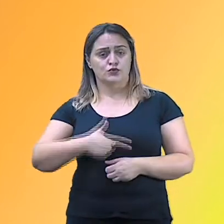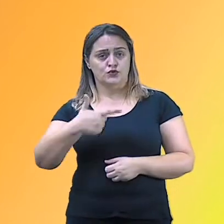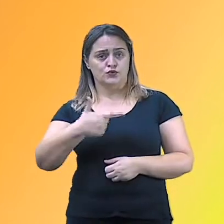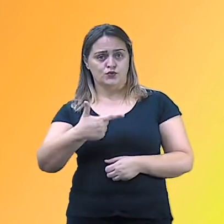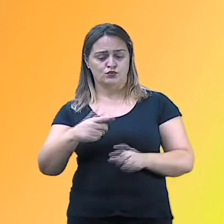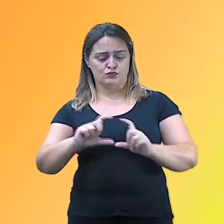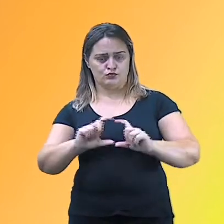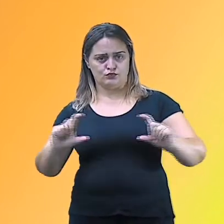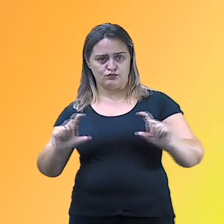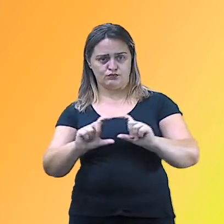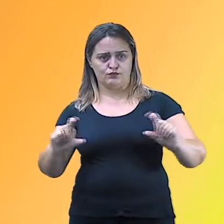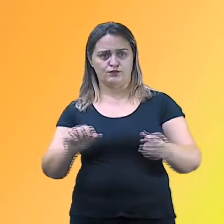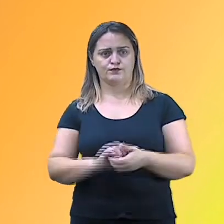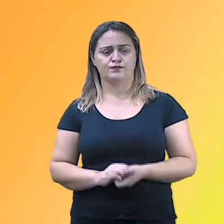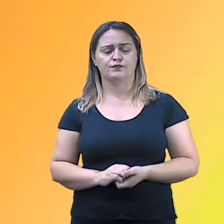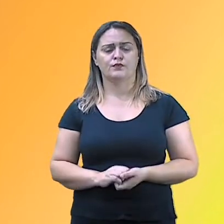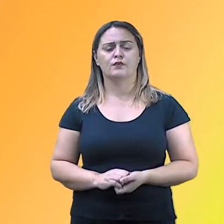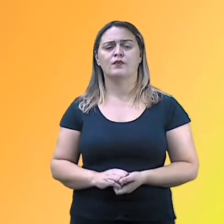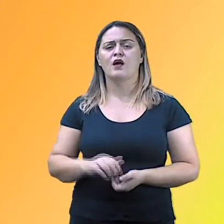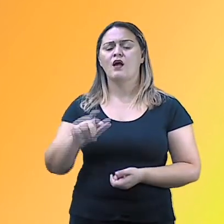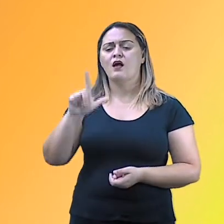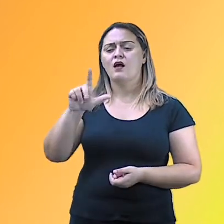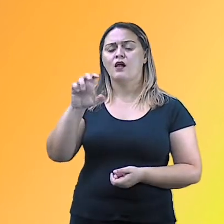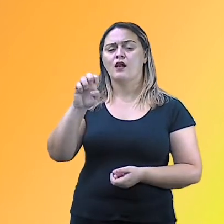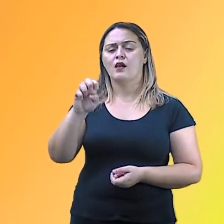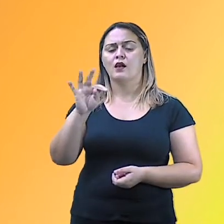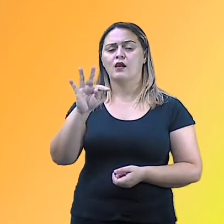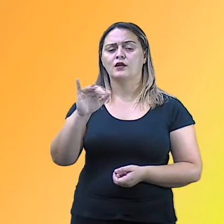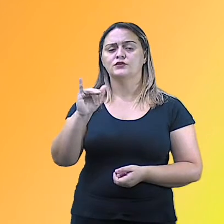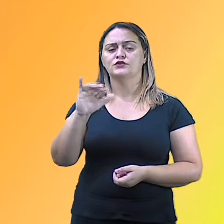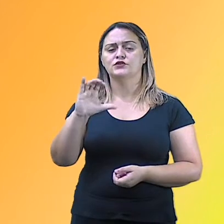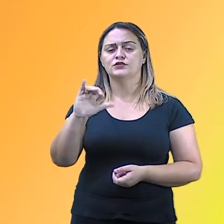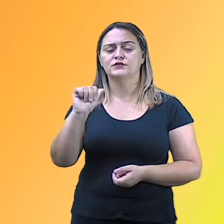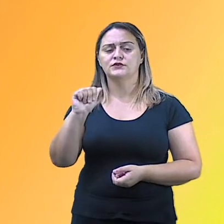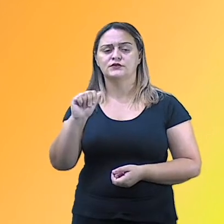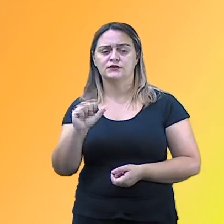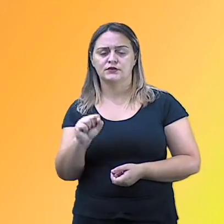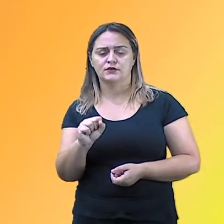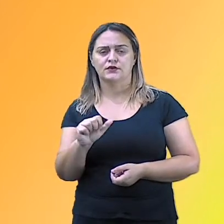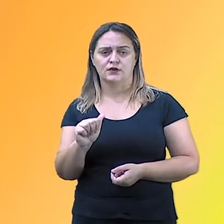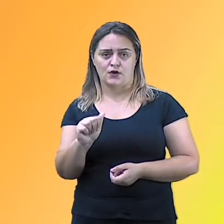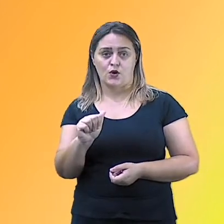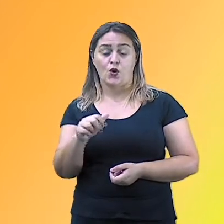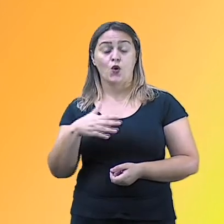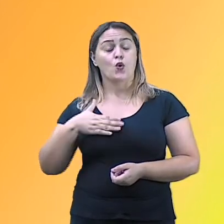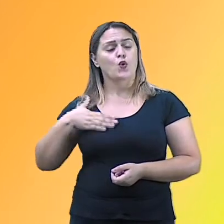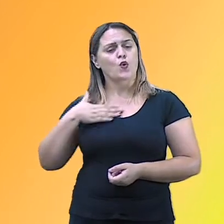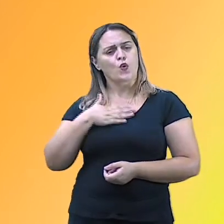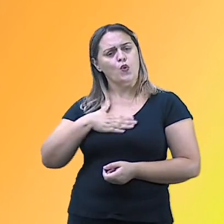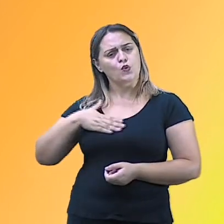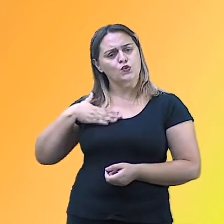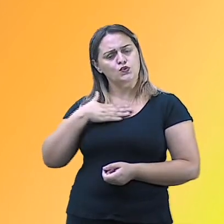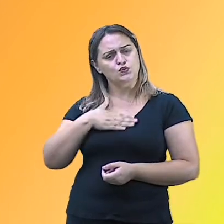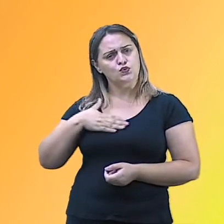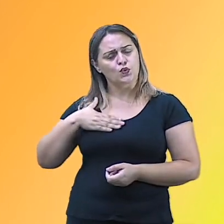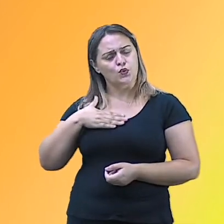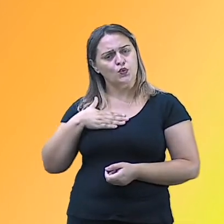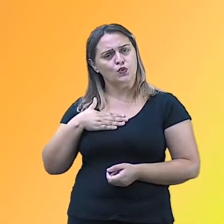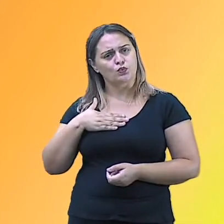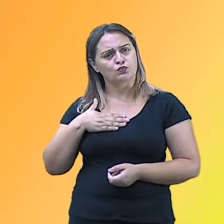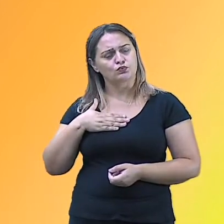exemplo. Letícia gostou. O verbo gostou. Do